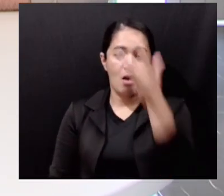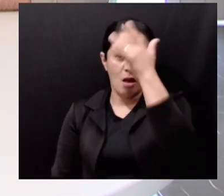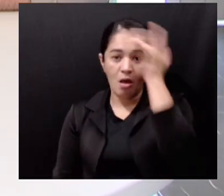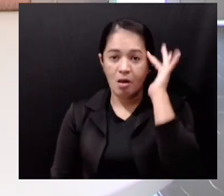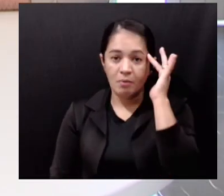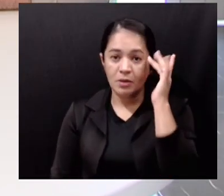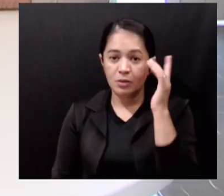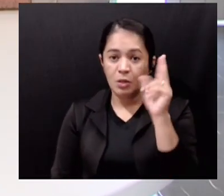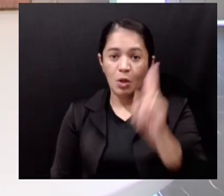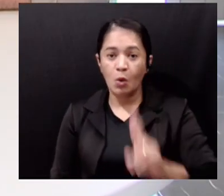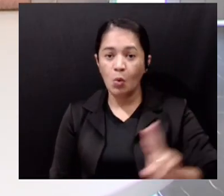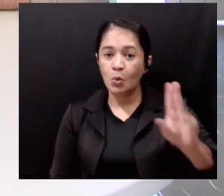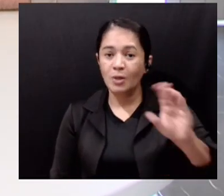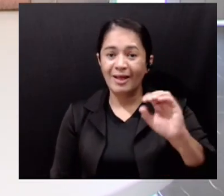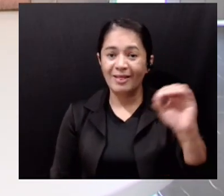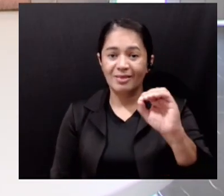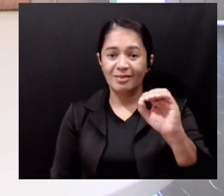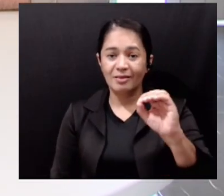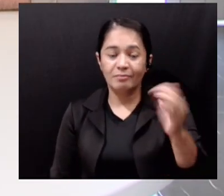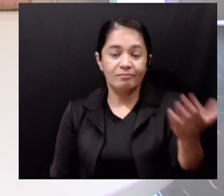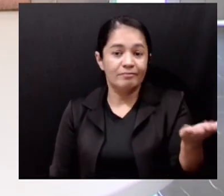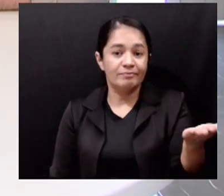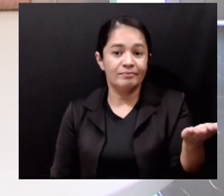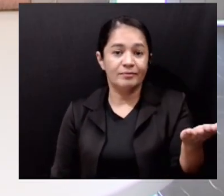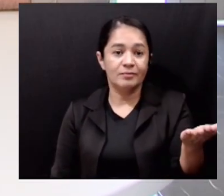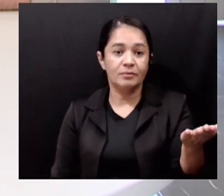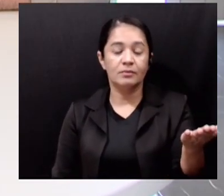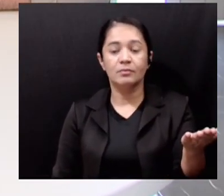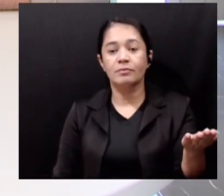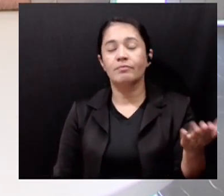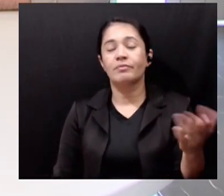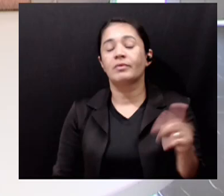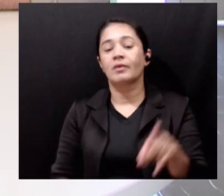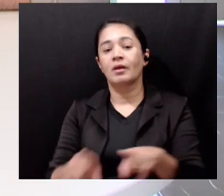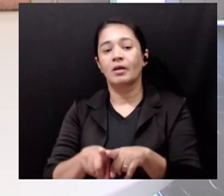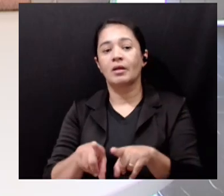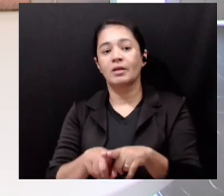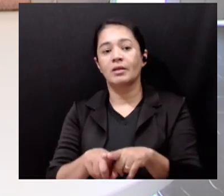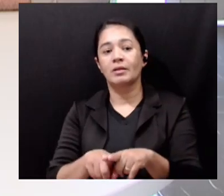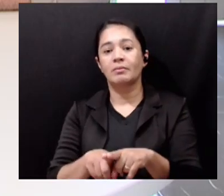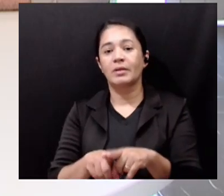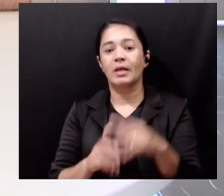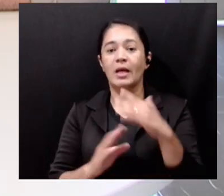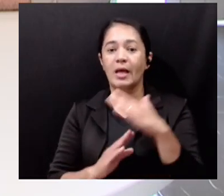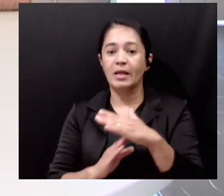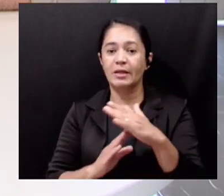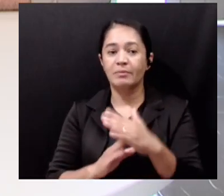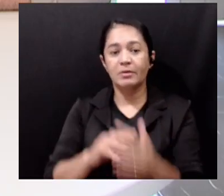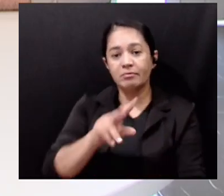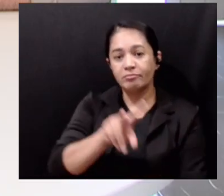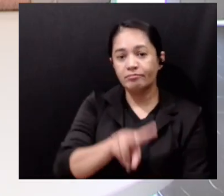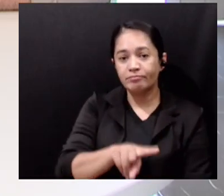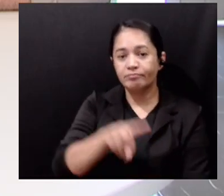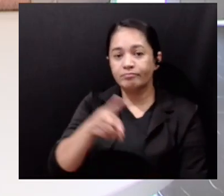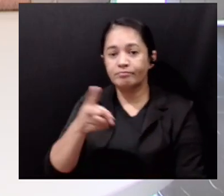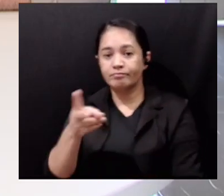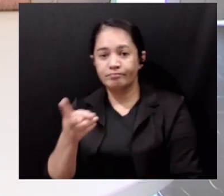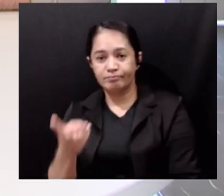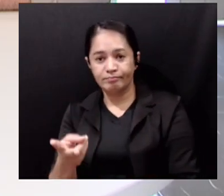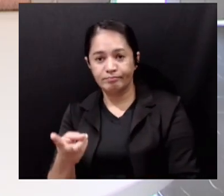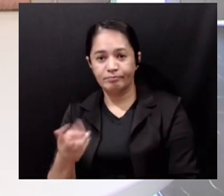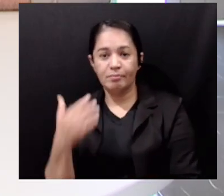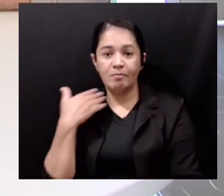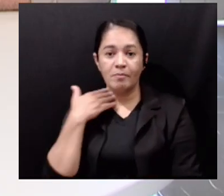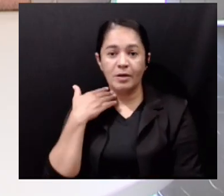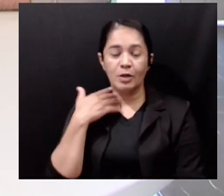Né? Então, a mesma coisa em relação a limites para fazer transferência entre contas de bancos diferentes. Tem pessoas hoje